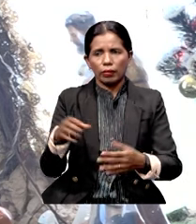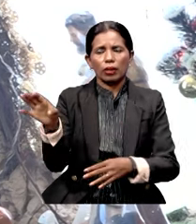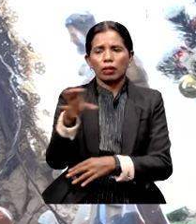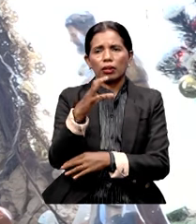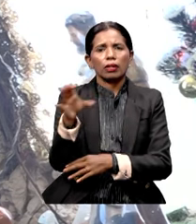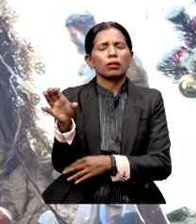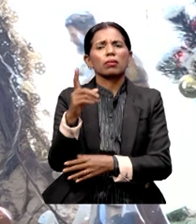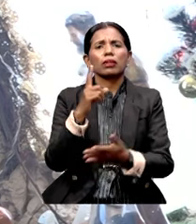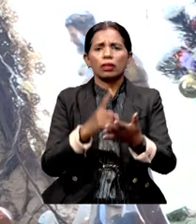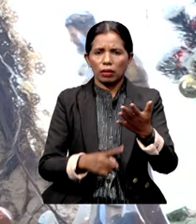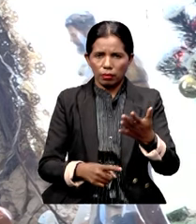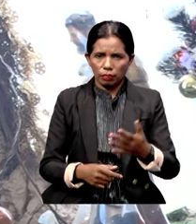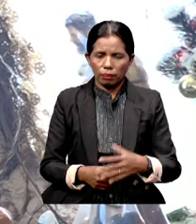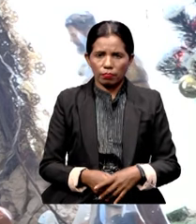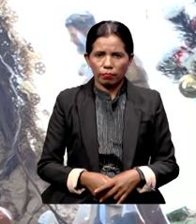Saída mag Natal.